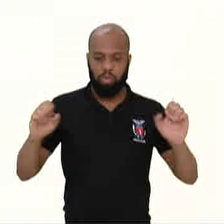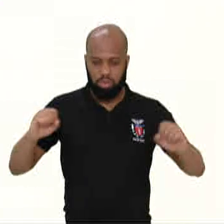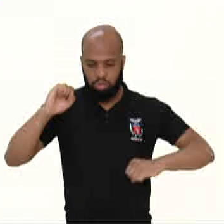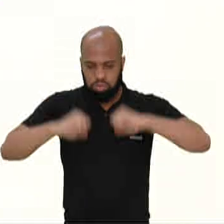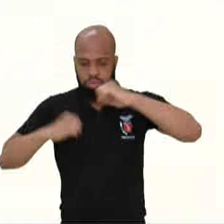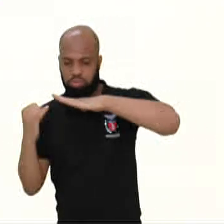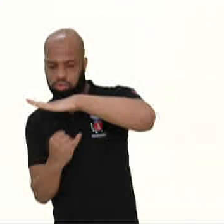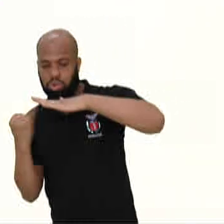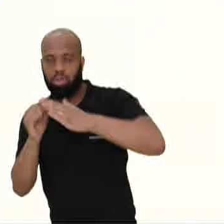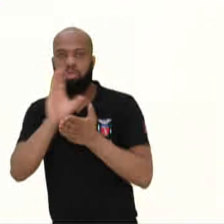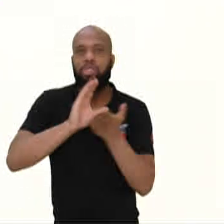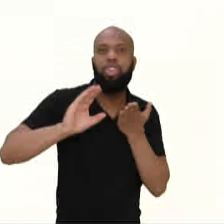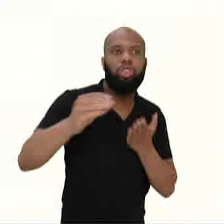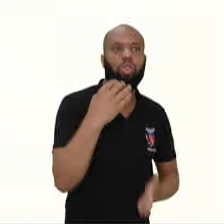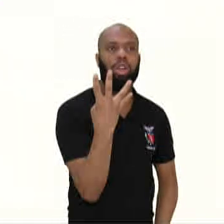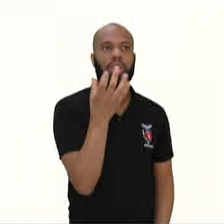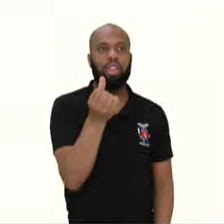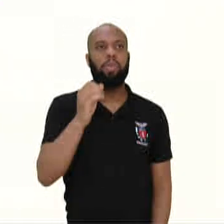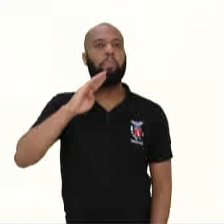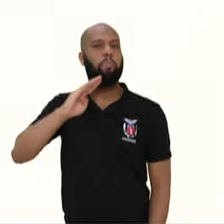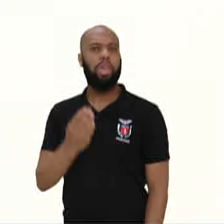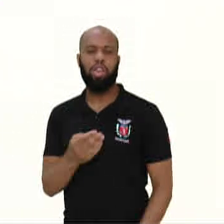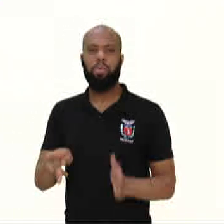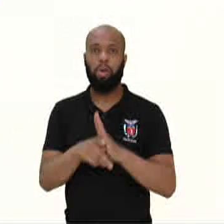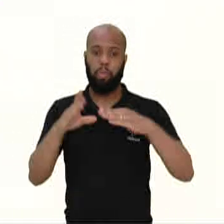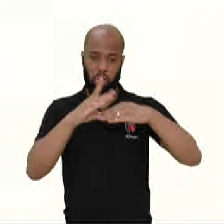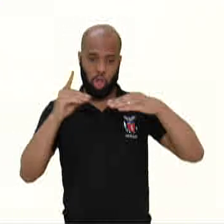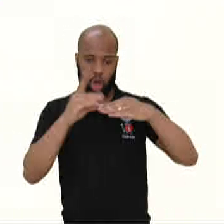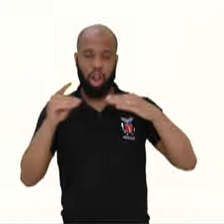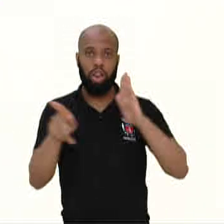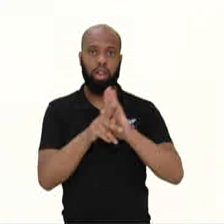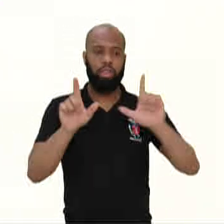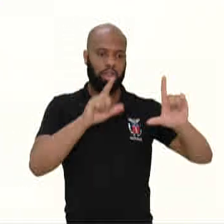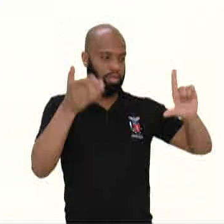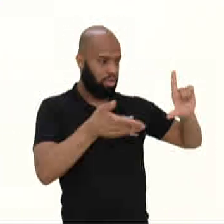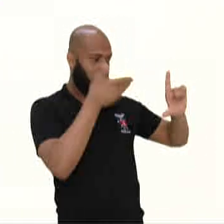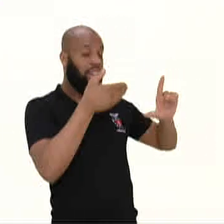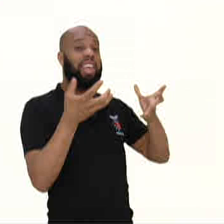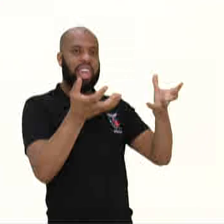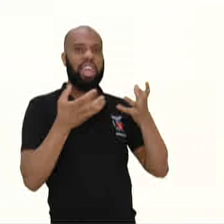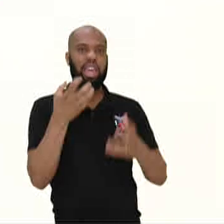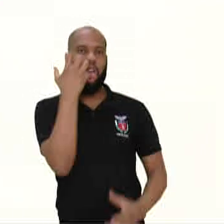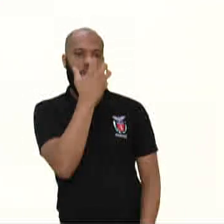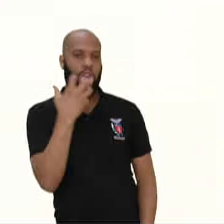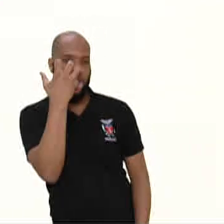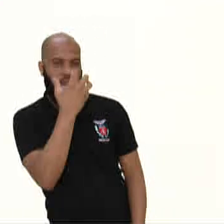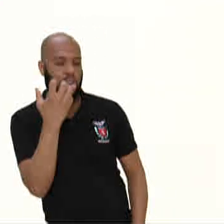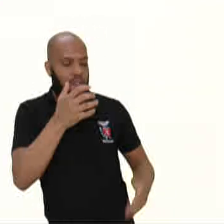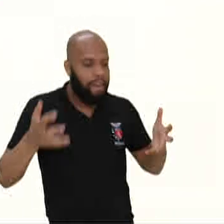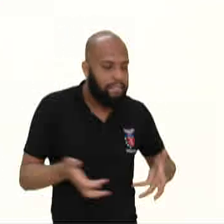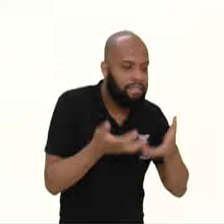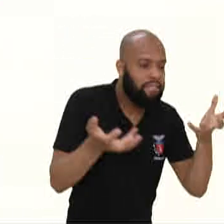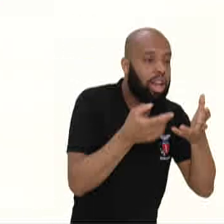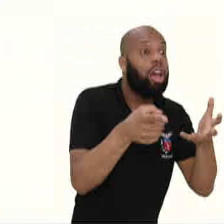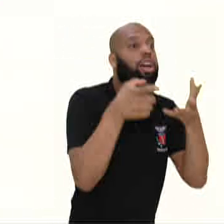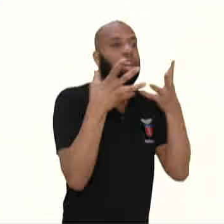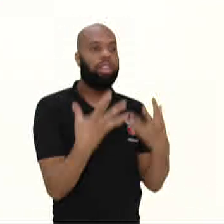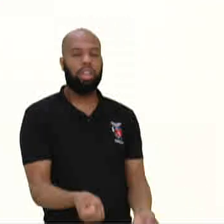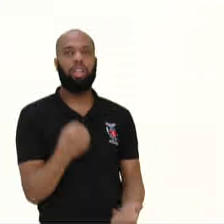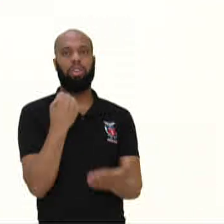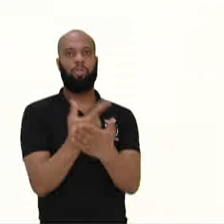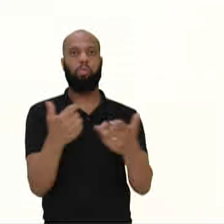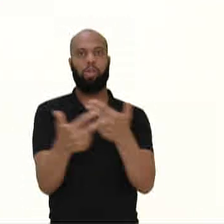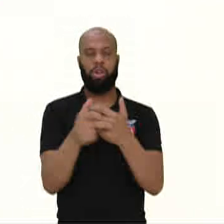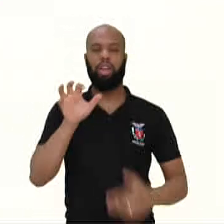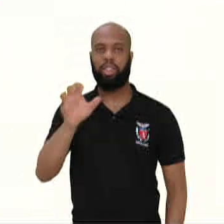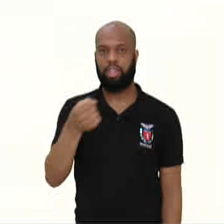globalmente 46 bilhões de dólares em propaganda, como meio de persuadir potenciais consumidores a adquirir seus